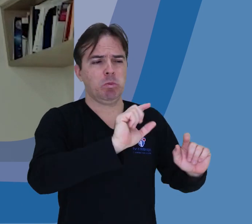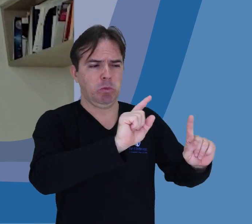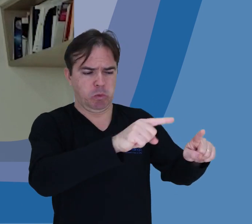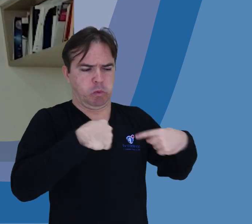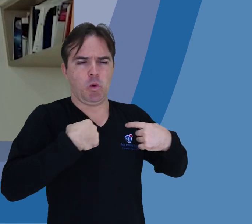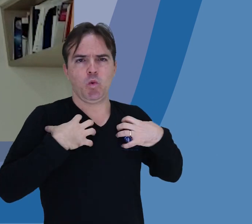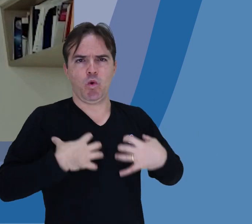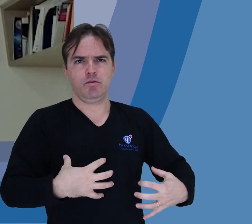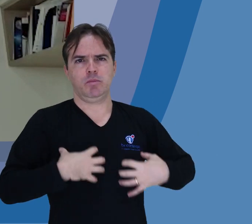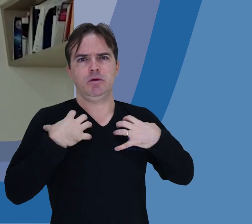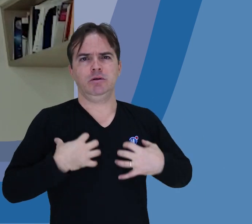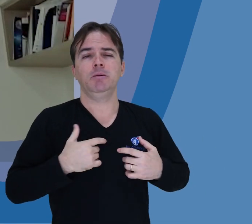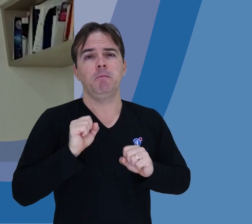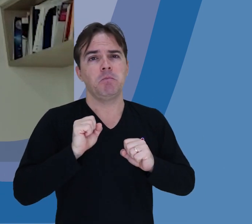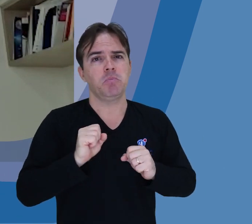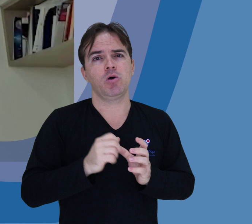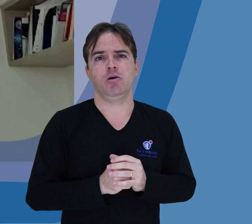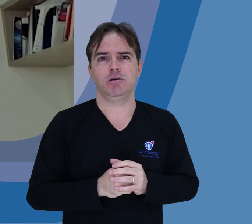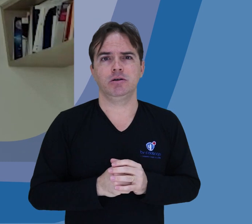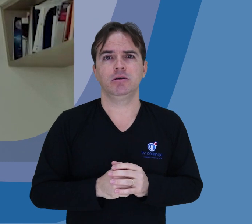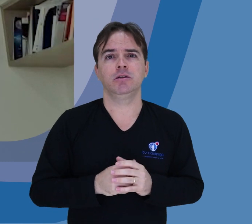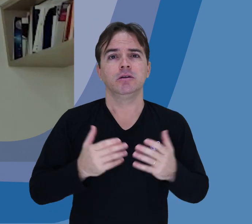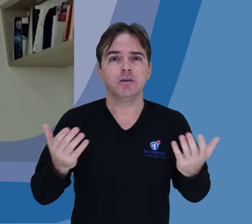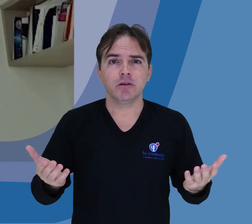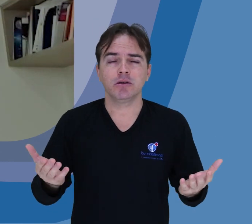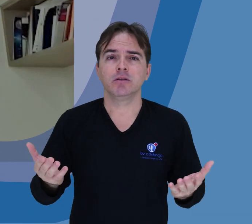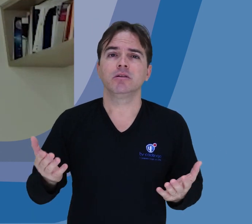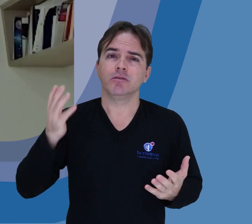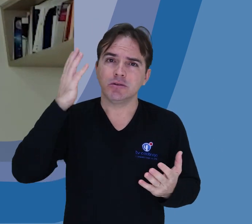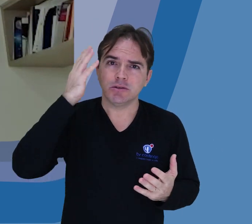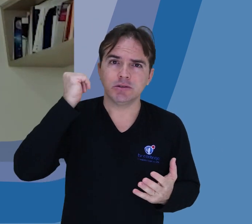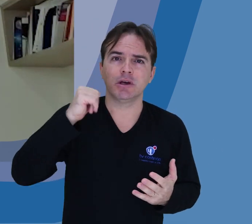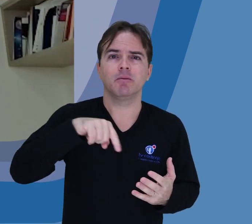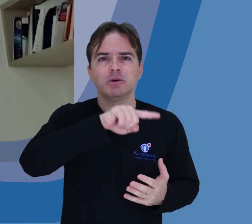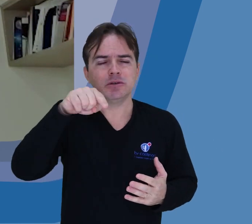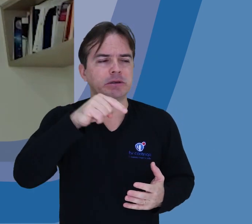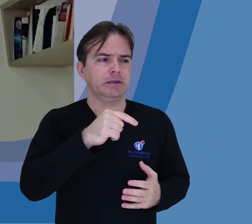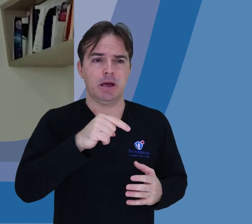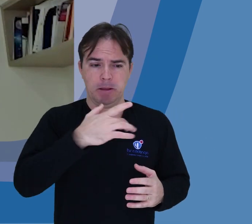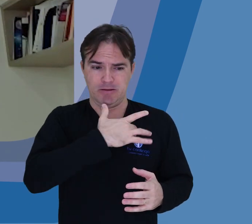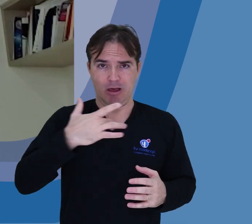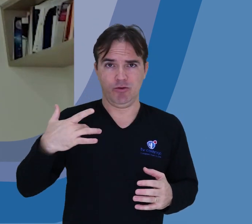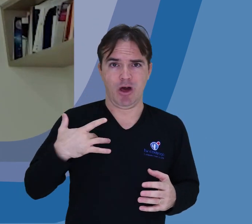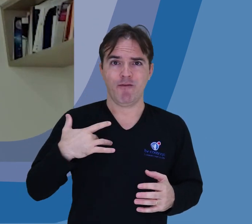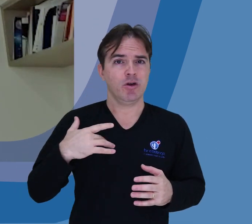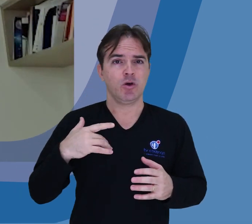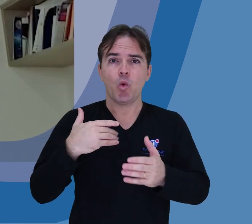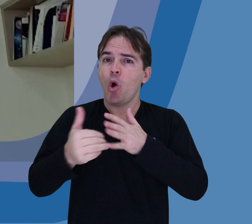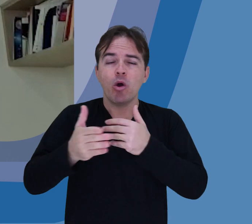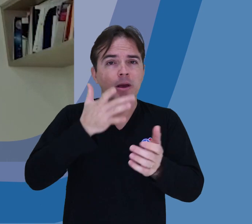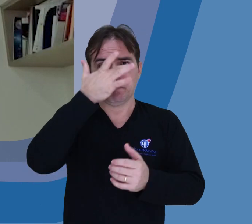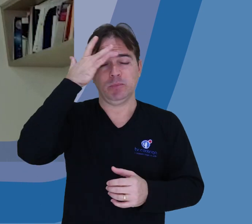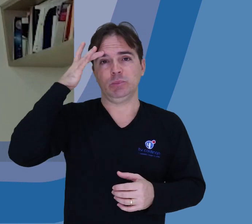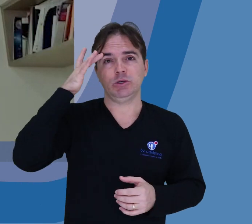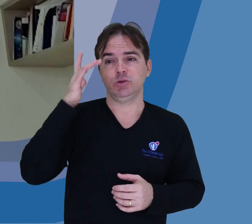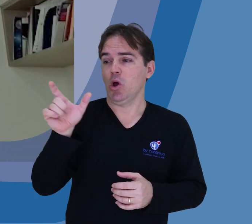respiratório os pacientes né então é uma prática nossa mais uma prática também que nós saudável e gera problemas